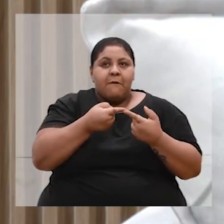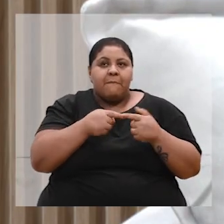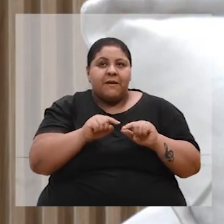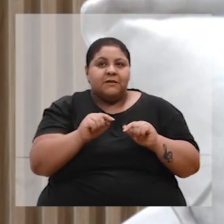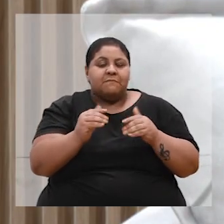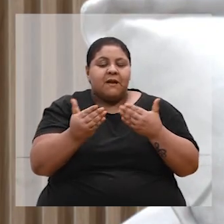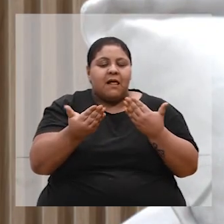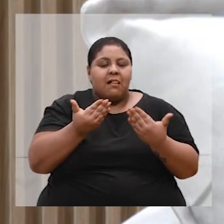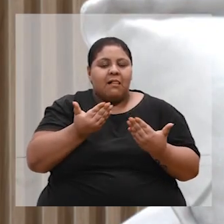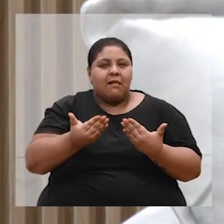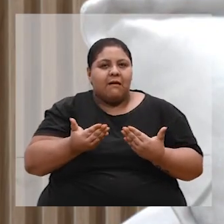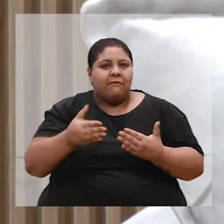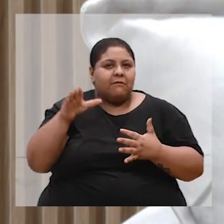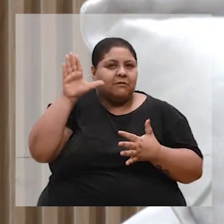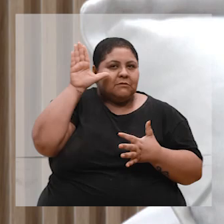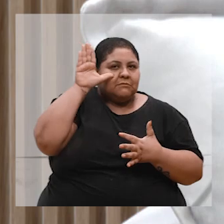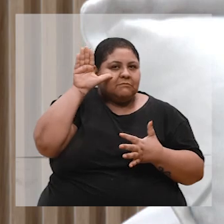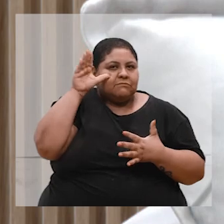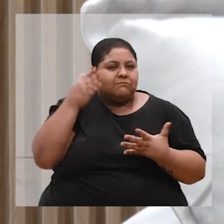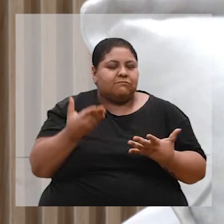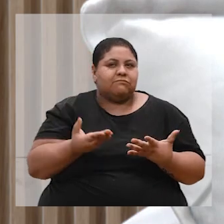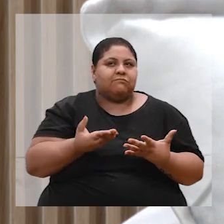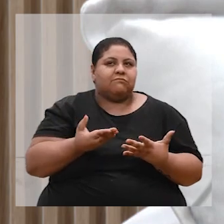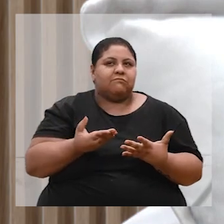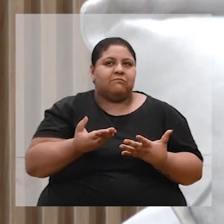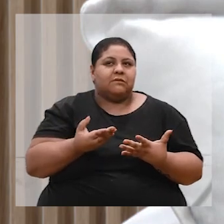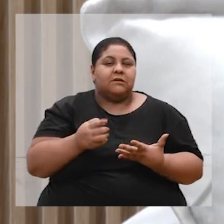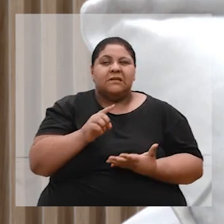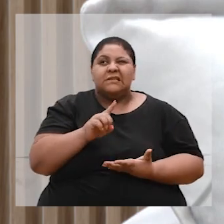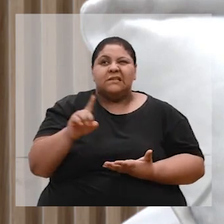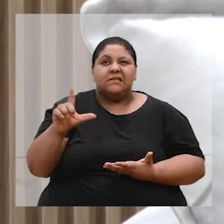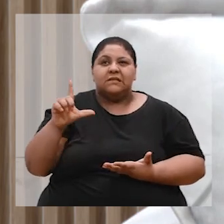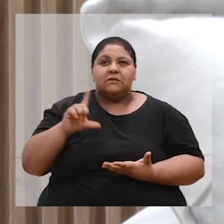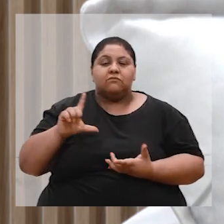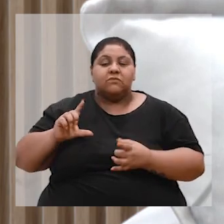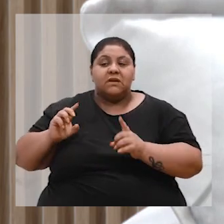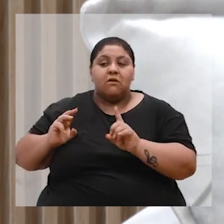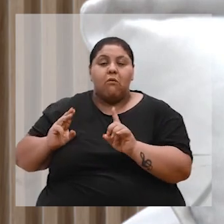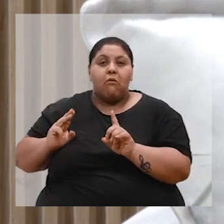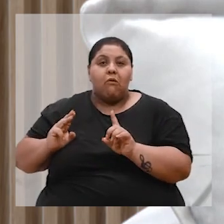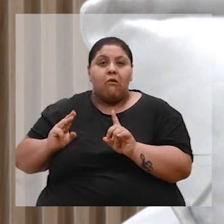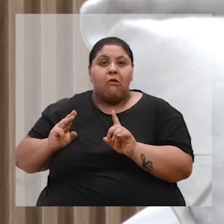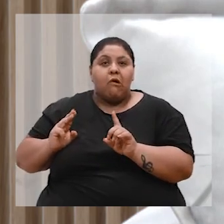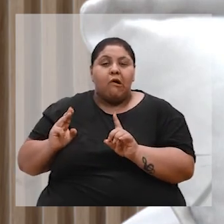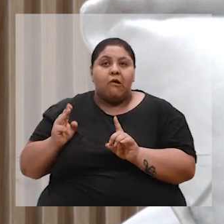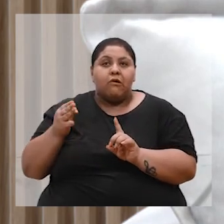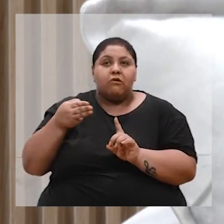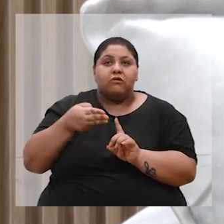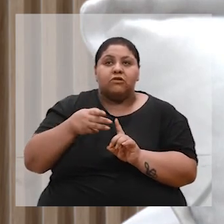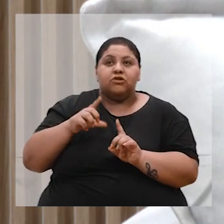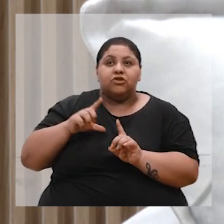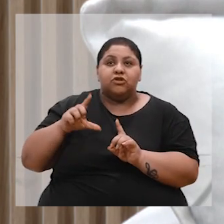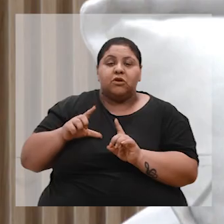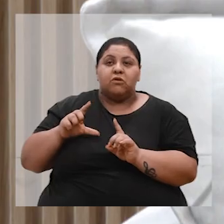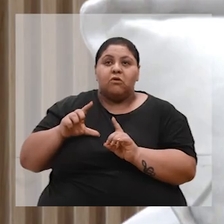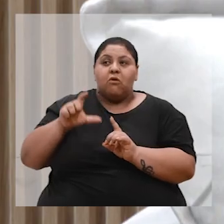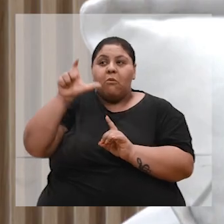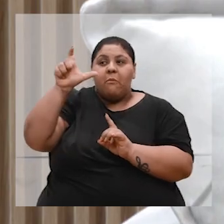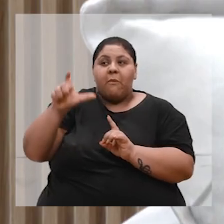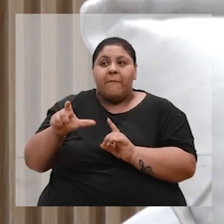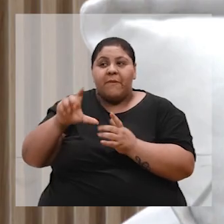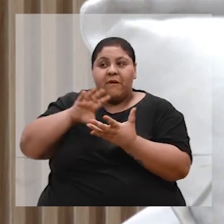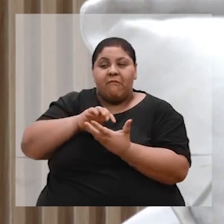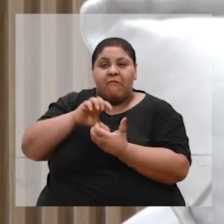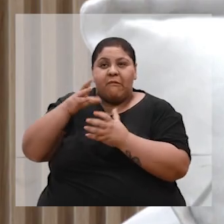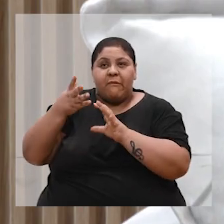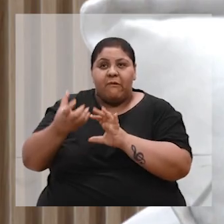mas é para apreciar, né? Não se tem a meta de ter um artista,